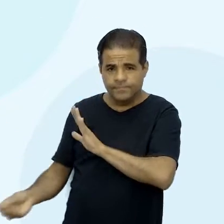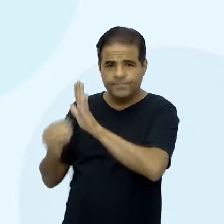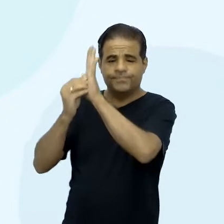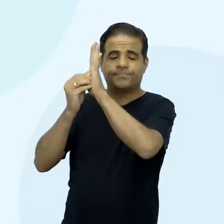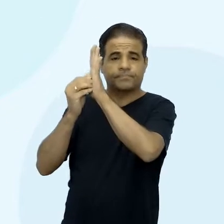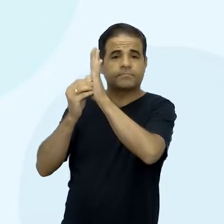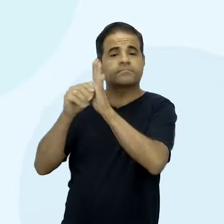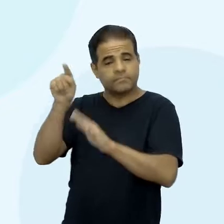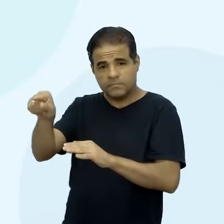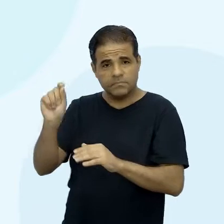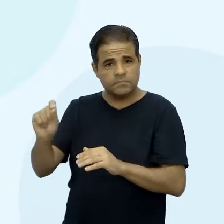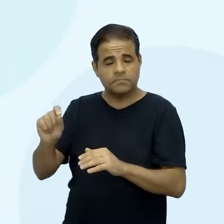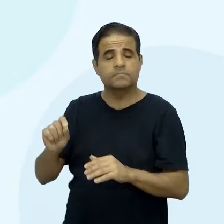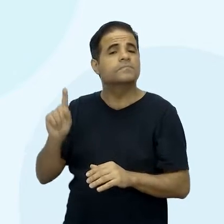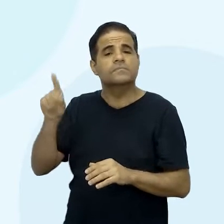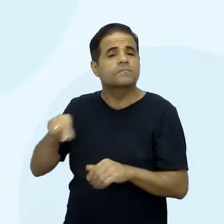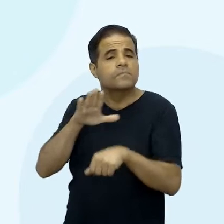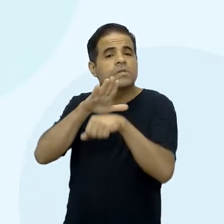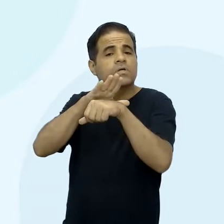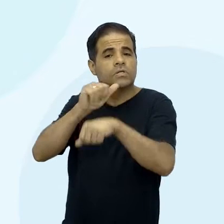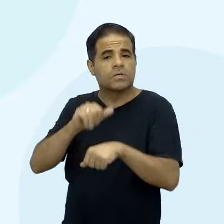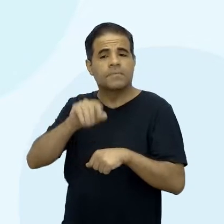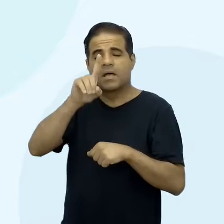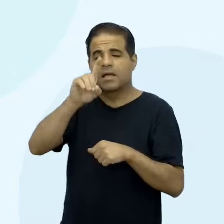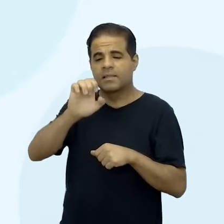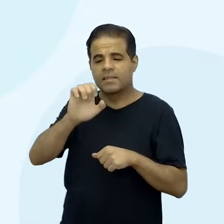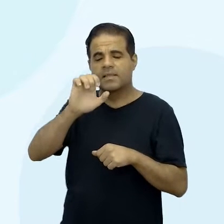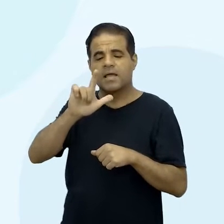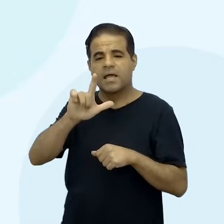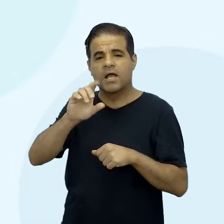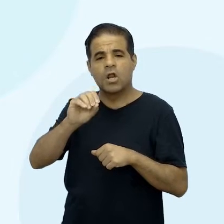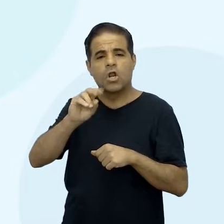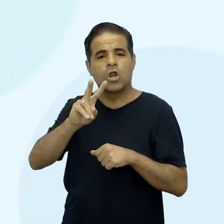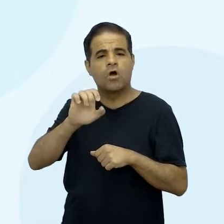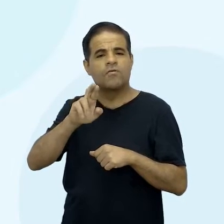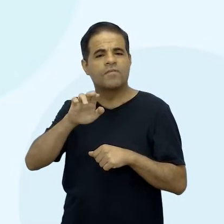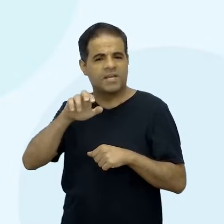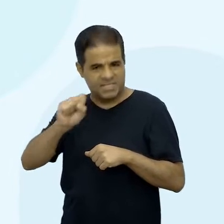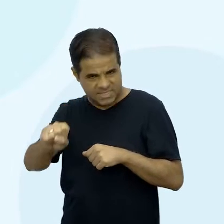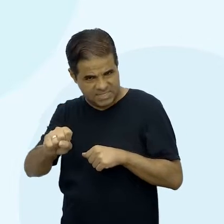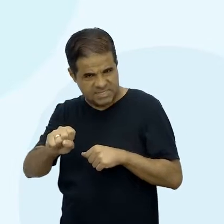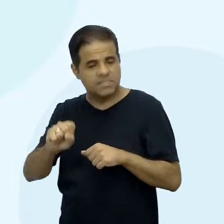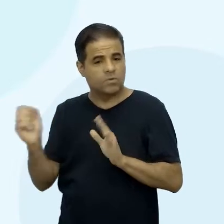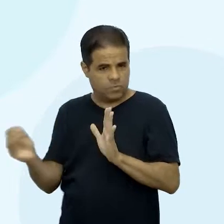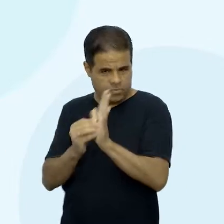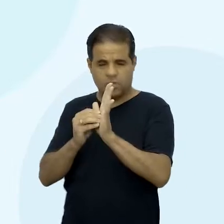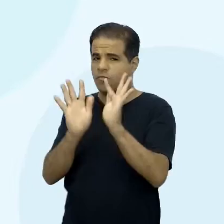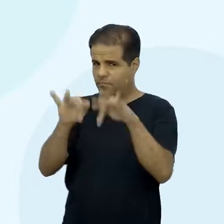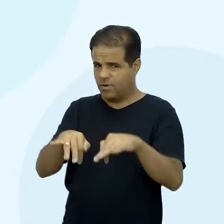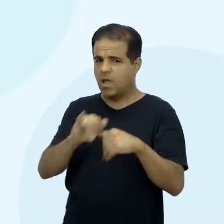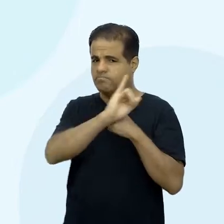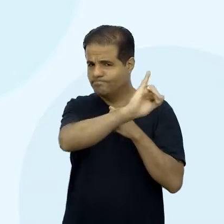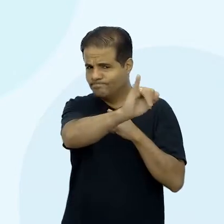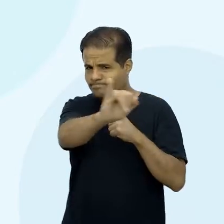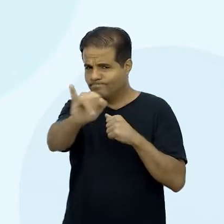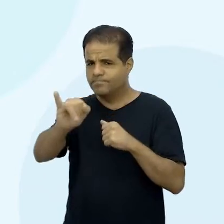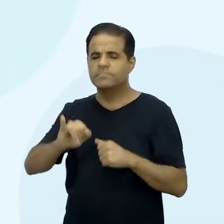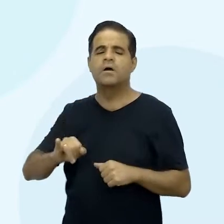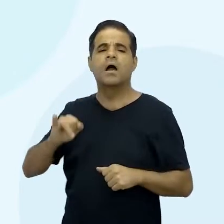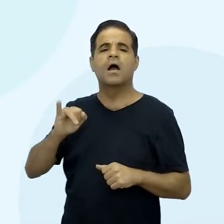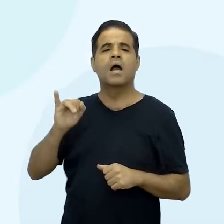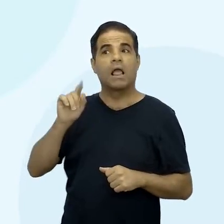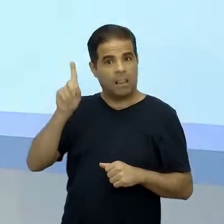procura. E tem um que chama The Lovers, que eu até deixei no final aí, para contar a história para vocês, porque eu achei a história muito bonita.